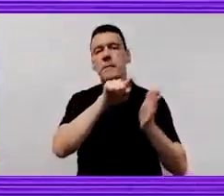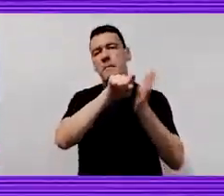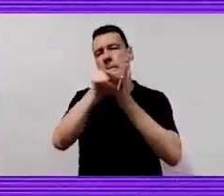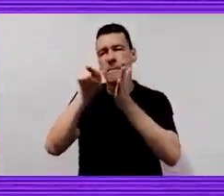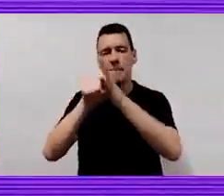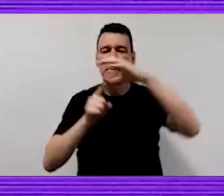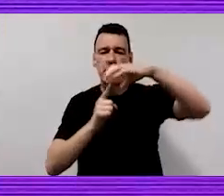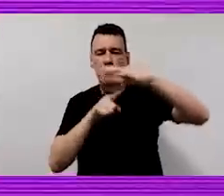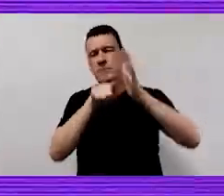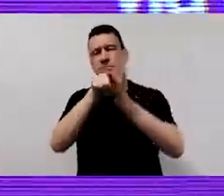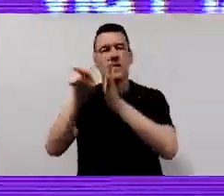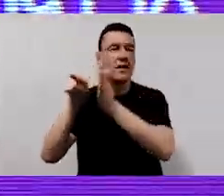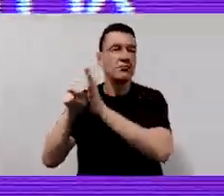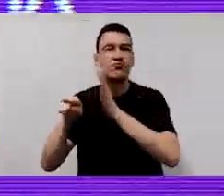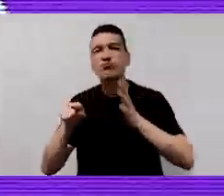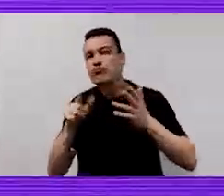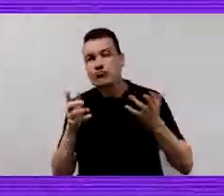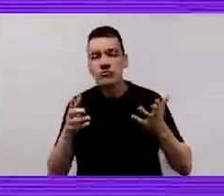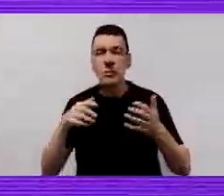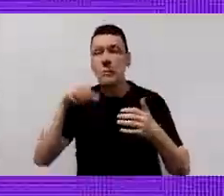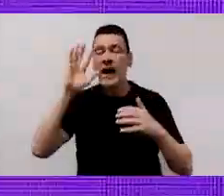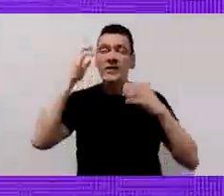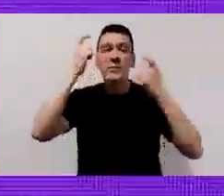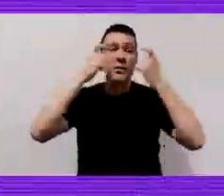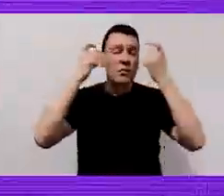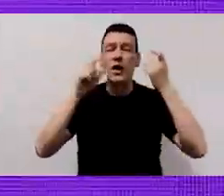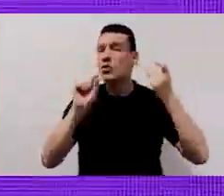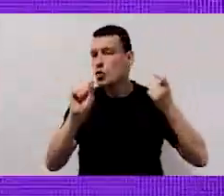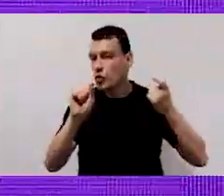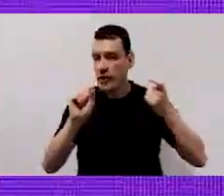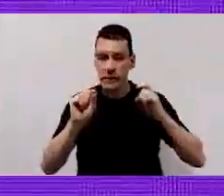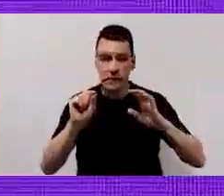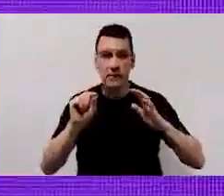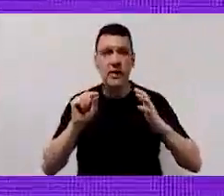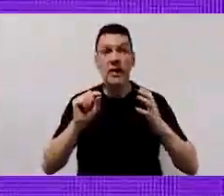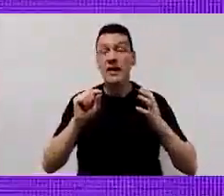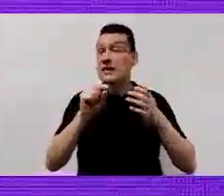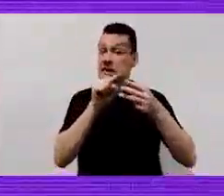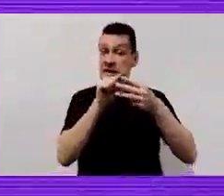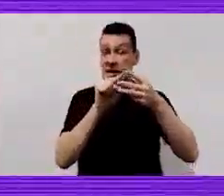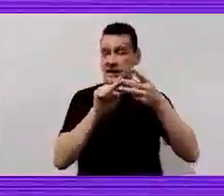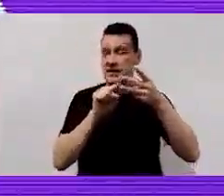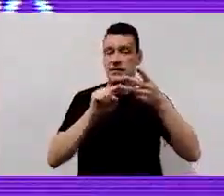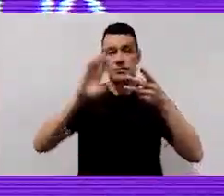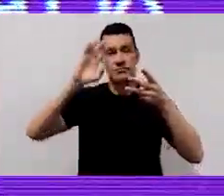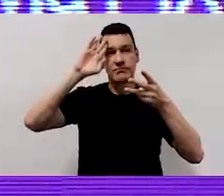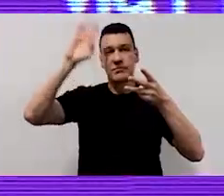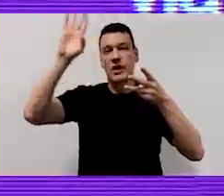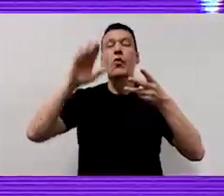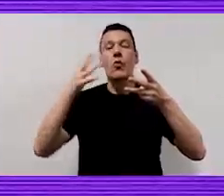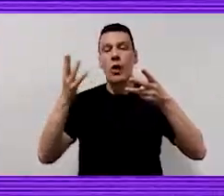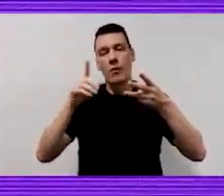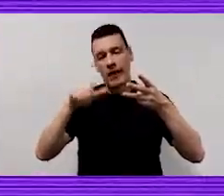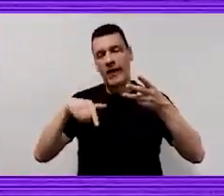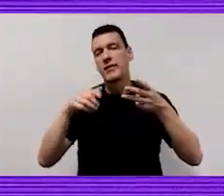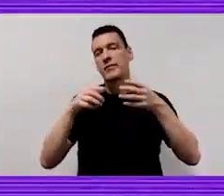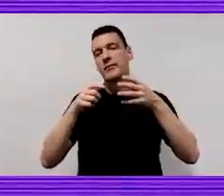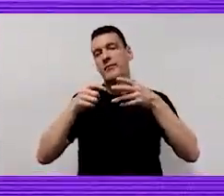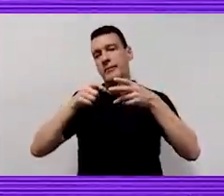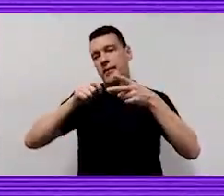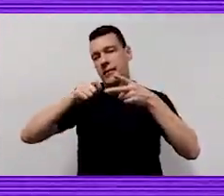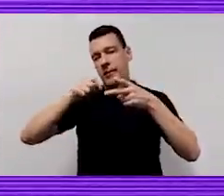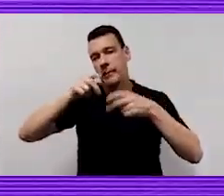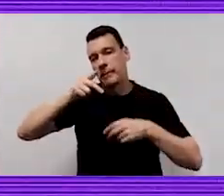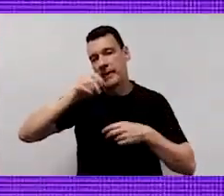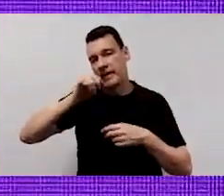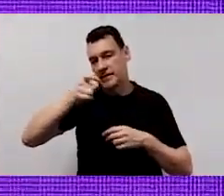no sistema de pagamento. Vocês podem ver que os 3 primeiros são relacionados com o PIX. Se a gente olhasse isso